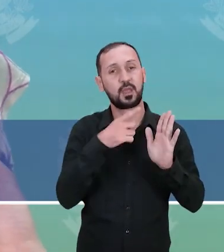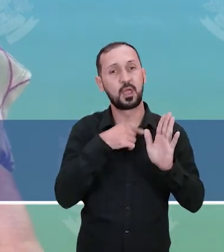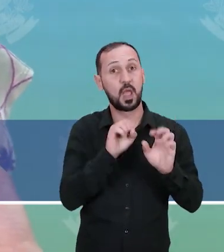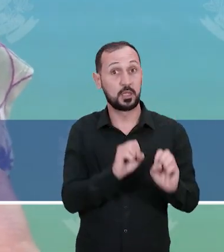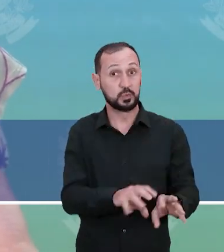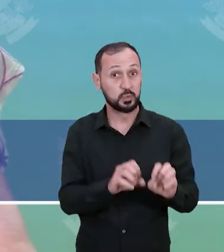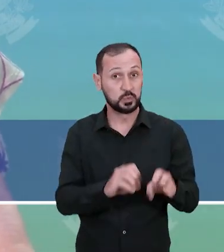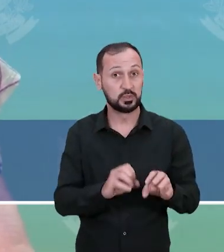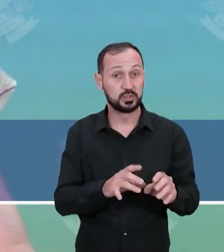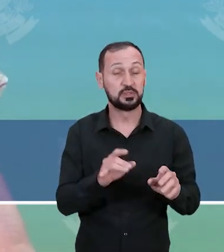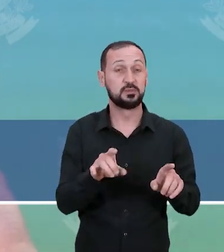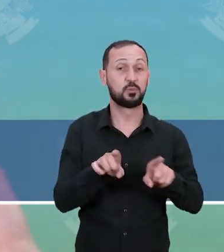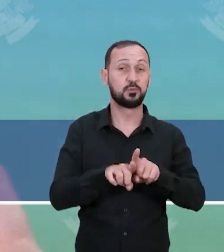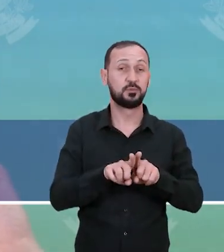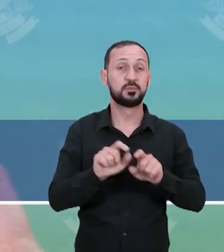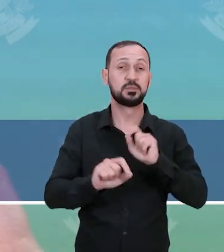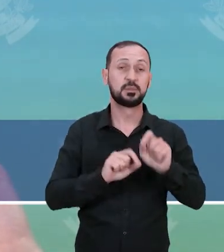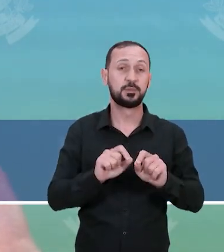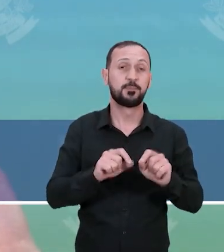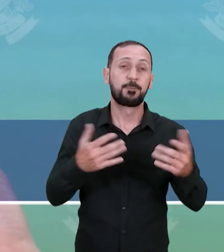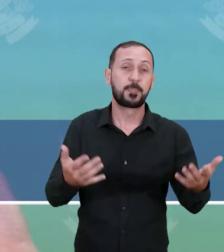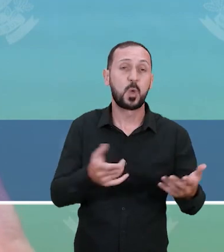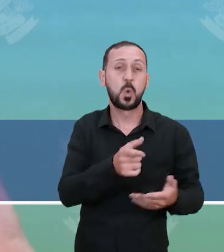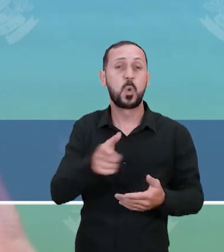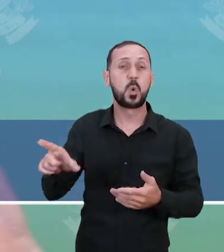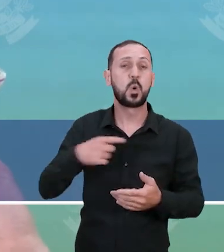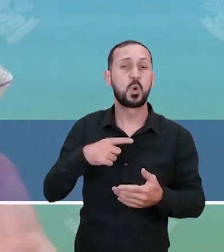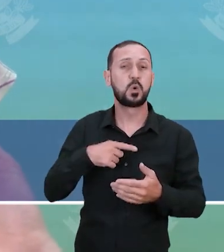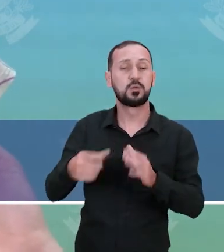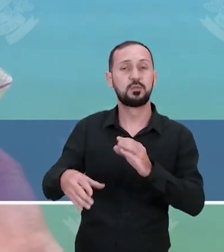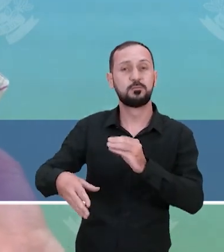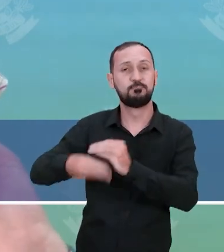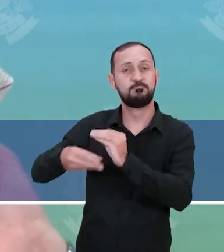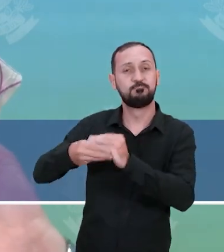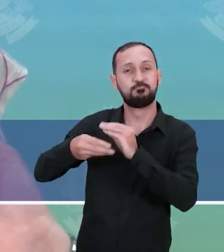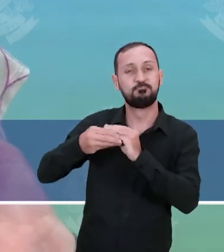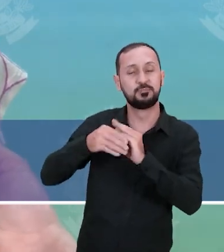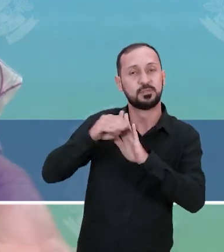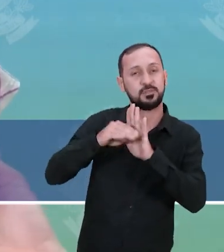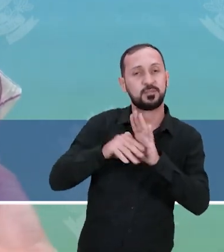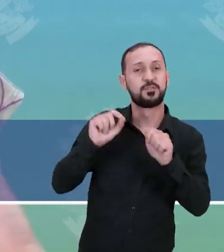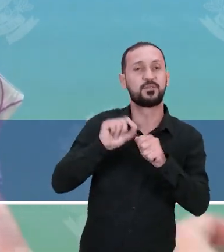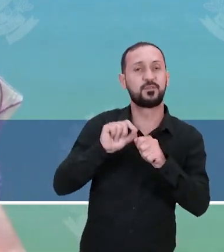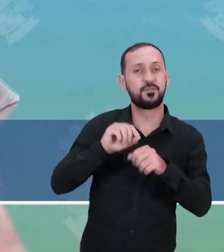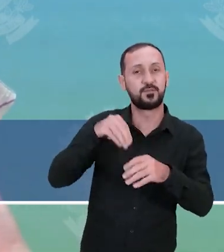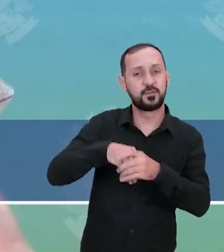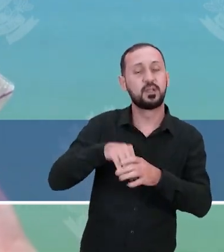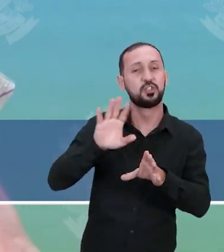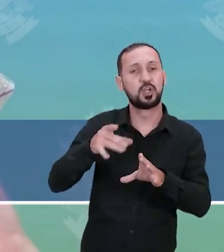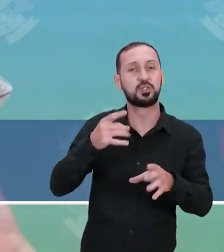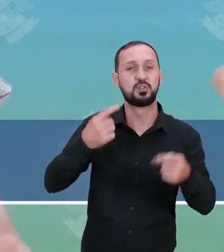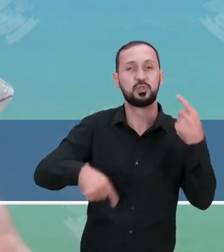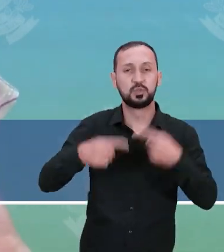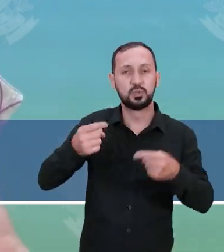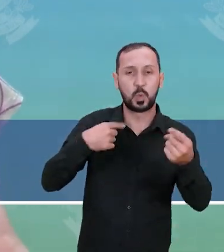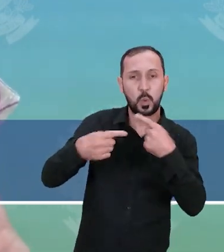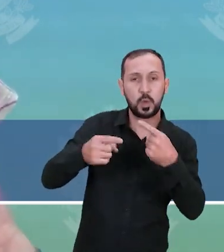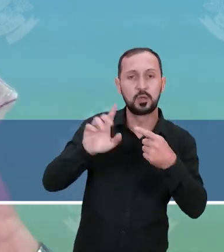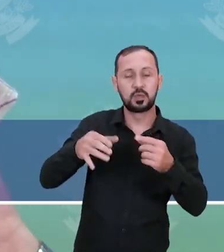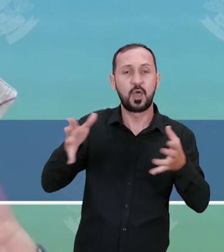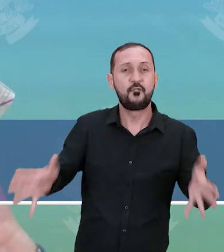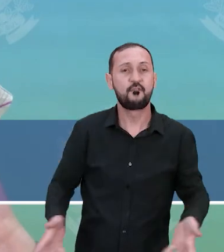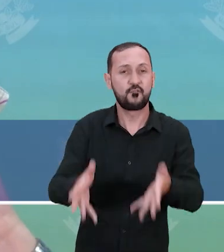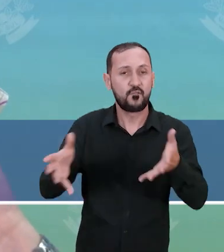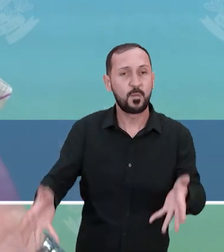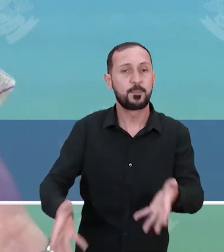medida educativa. E, enfim, outras medidas também têm sido feitas e têm sido discutidas e